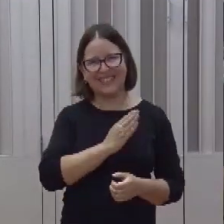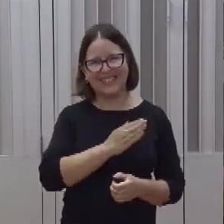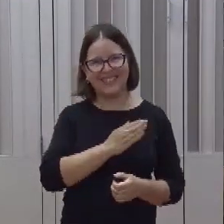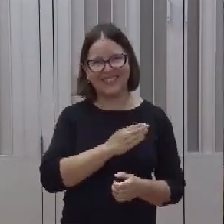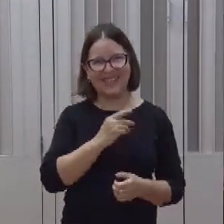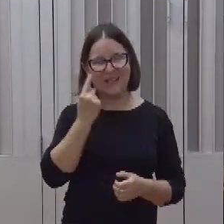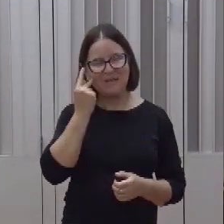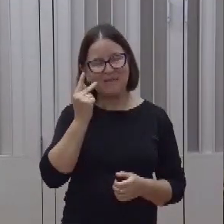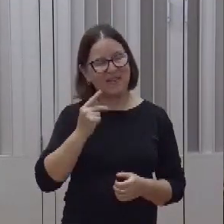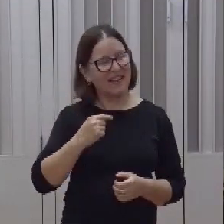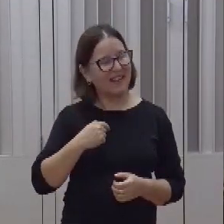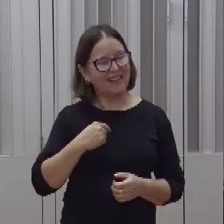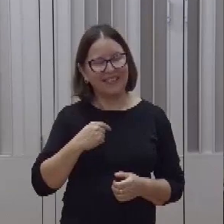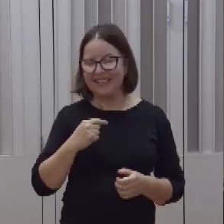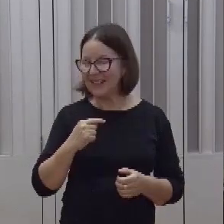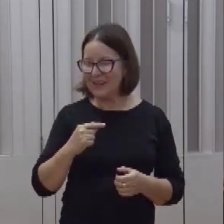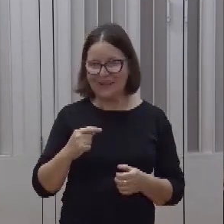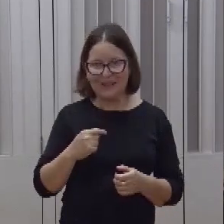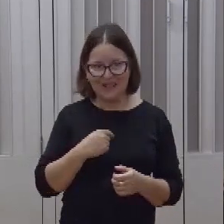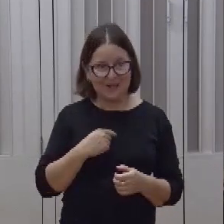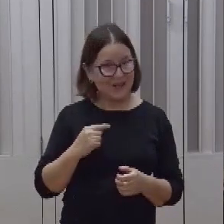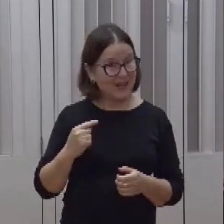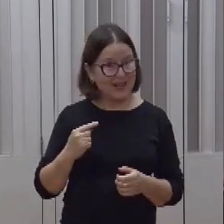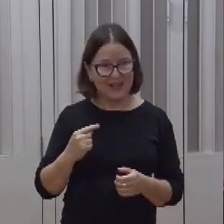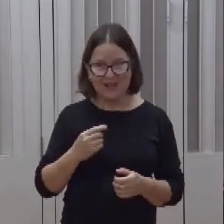para eu não pecar contra ti.